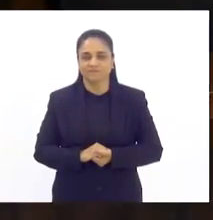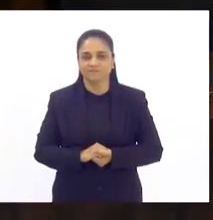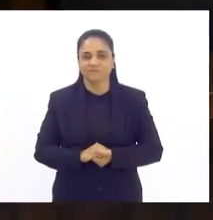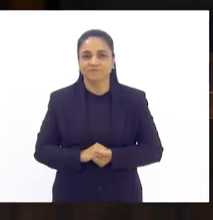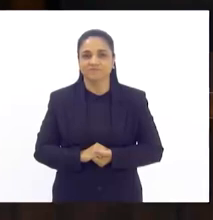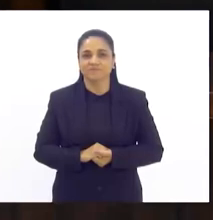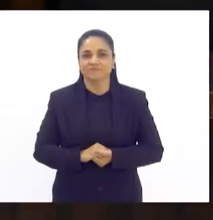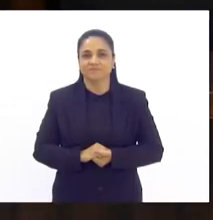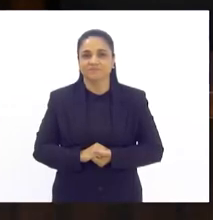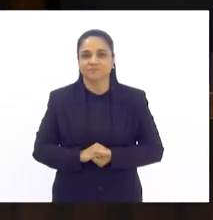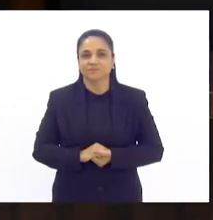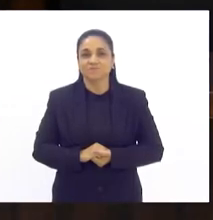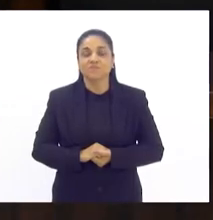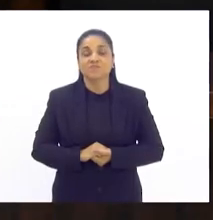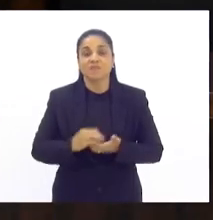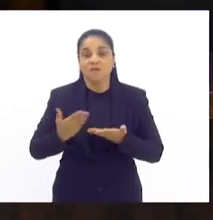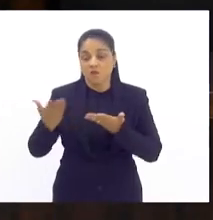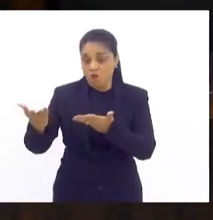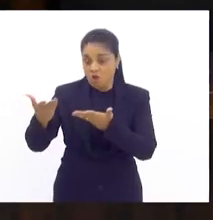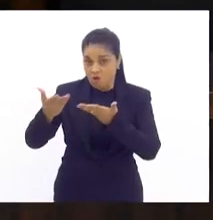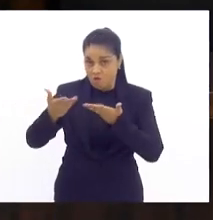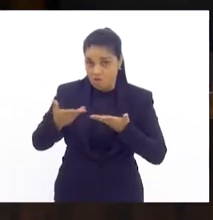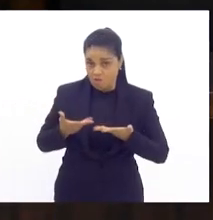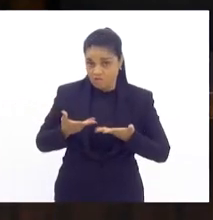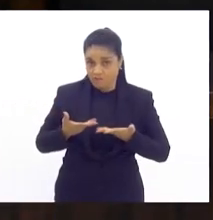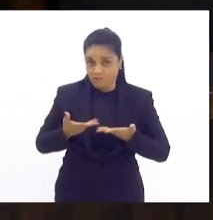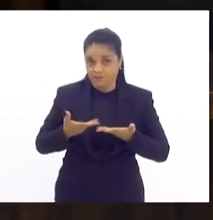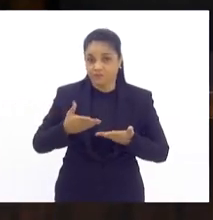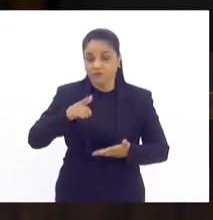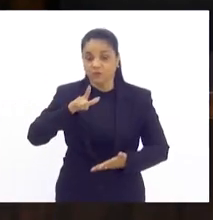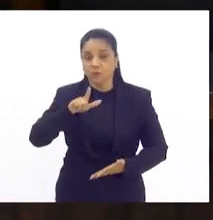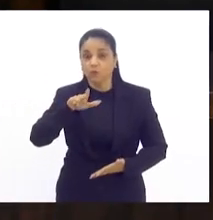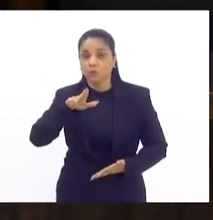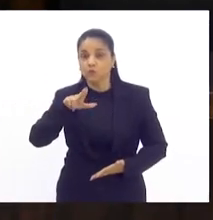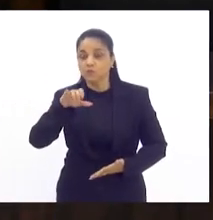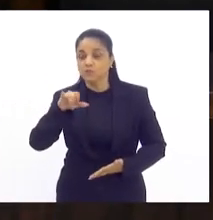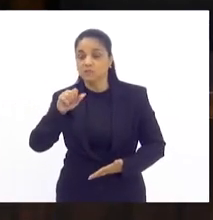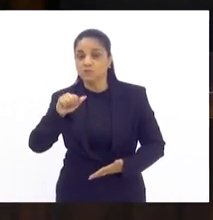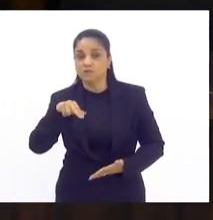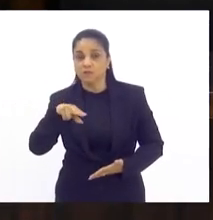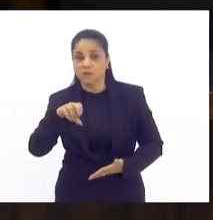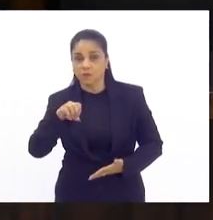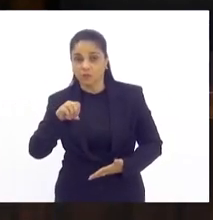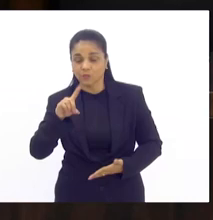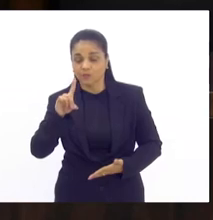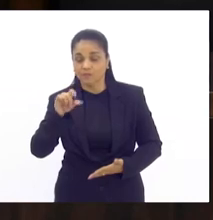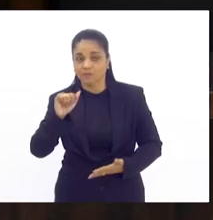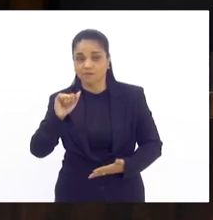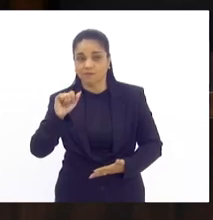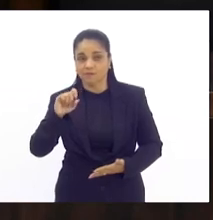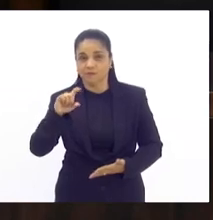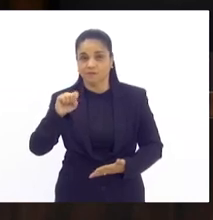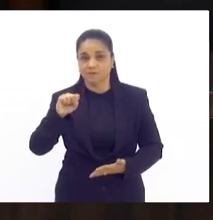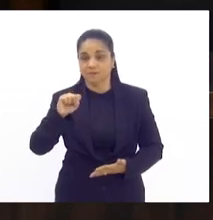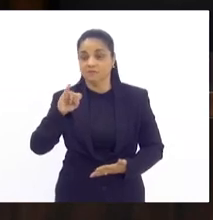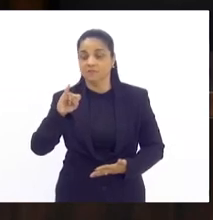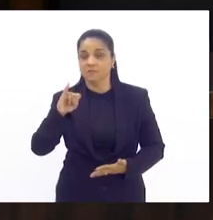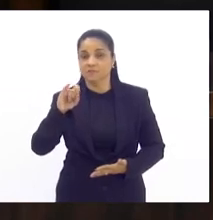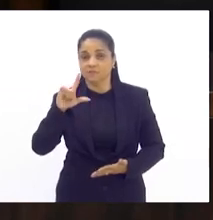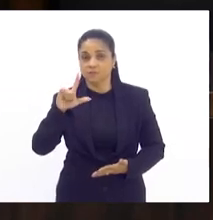Também quero convidar aqui o nosso Luciano da Silva de Souza, nosso diretor da TV Alerj, para